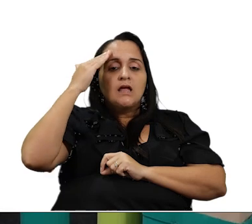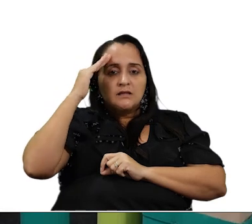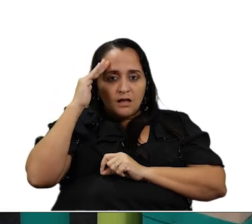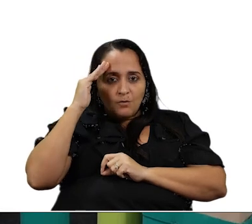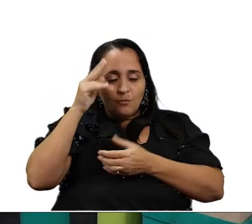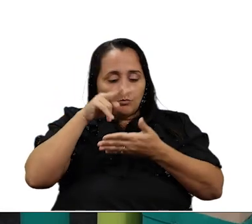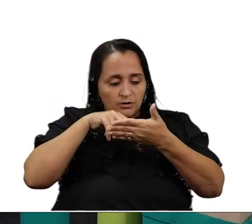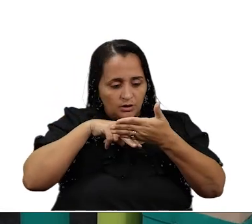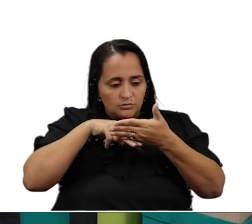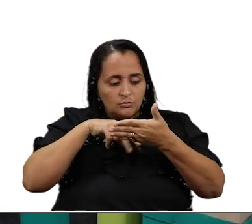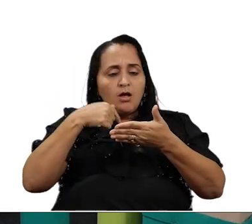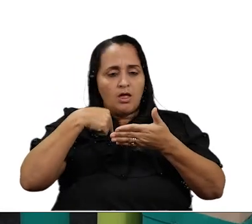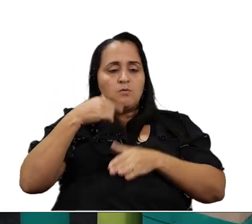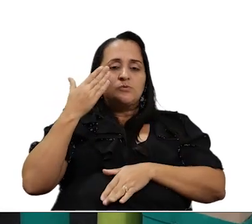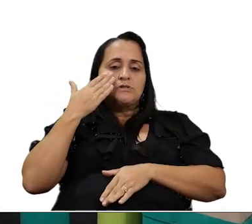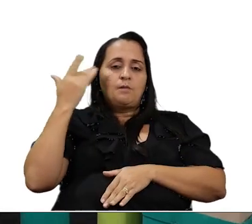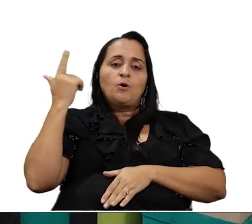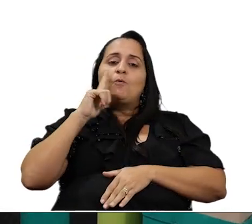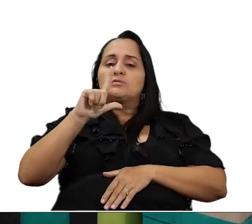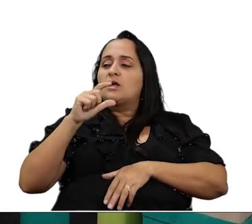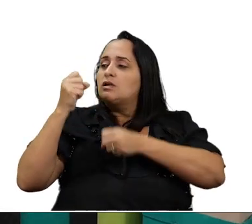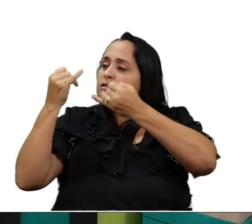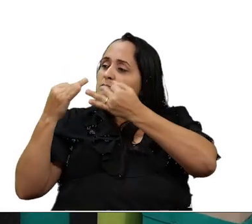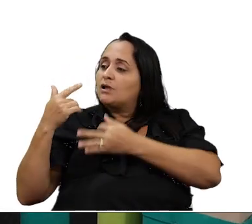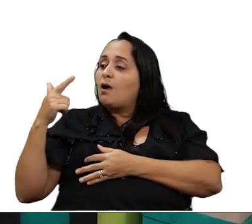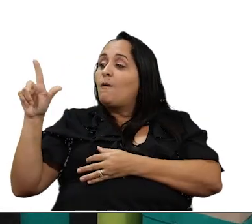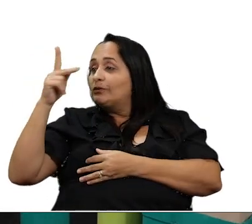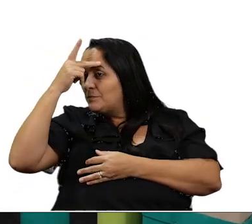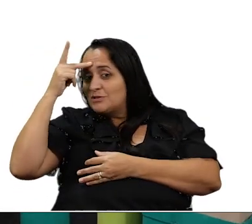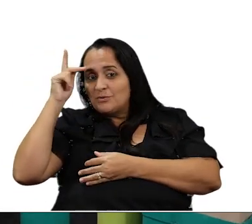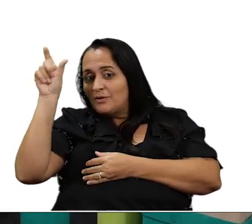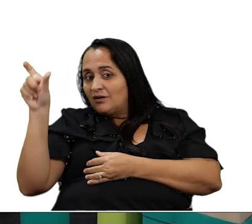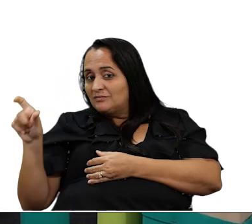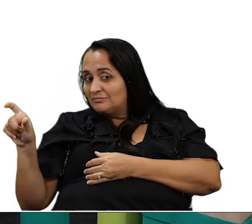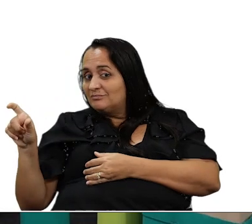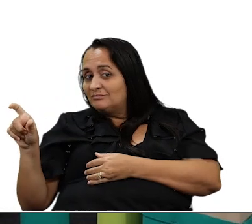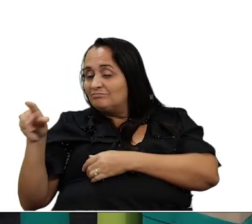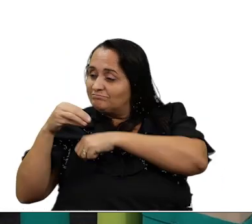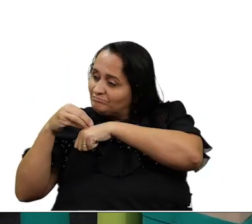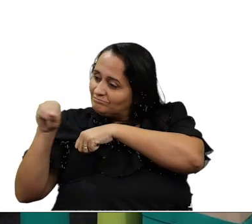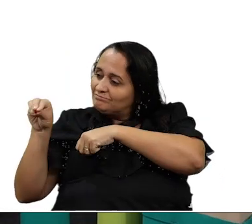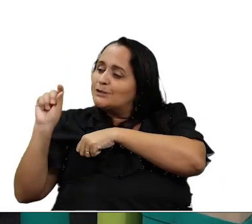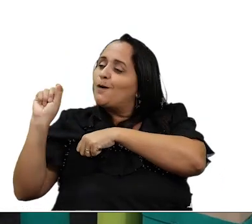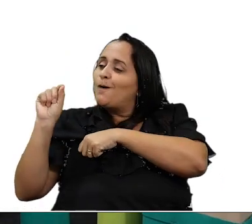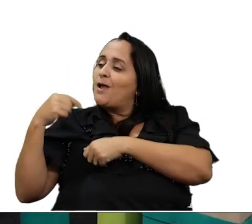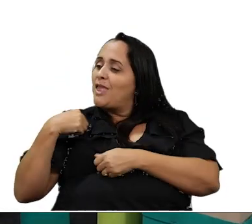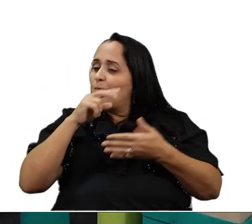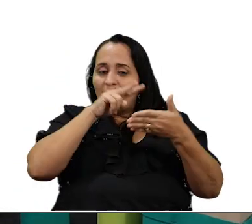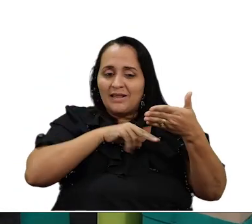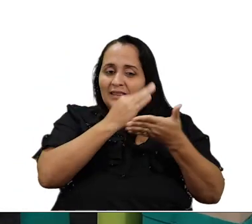você lê, tá bom? Essas 2 perguntas aqui são mais relacionadas à opinião sobre